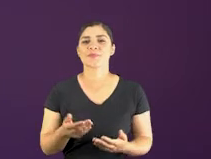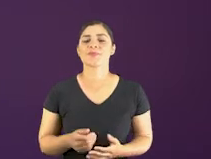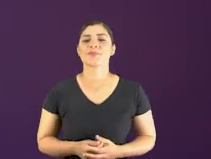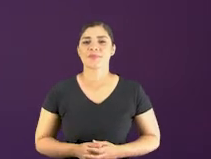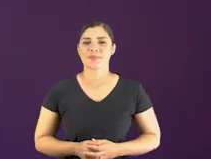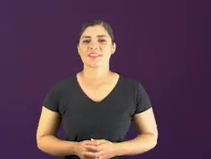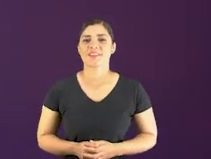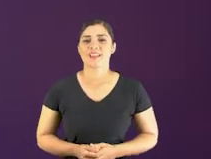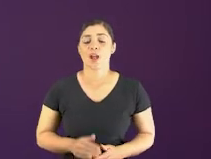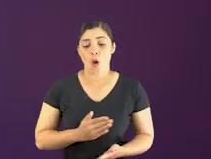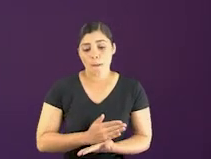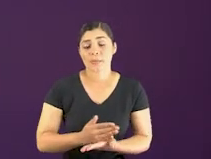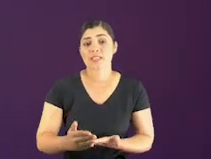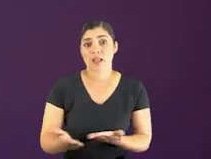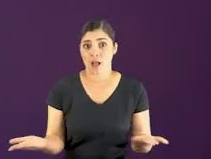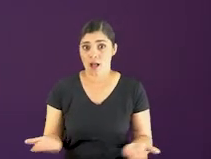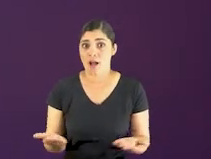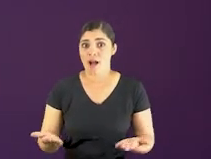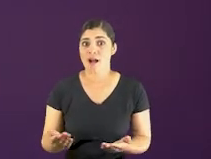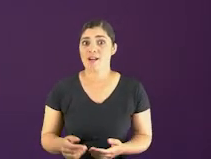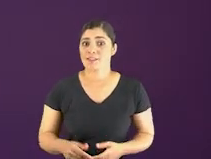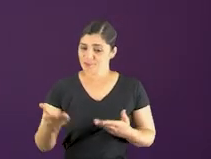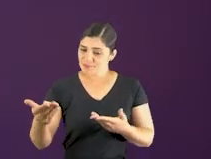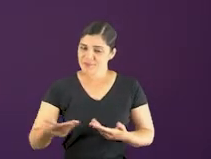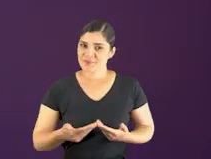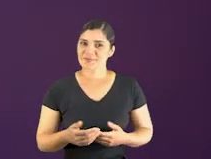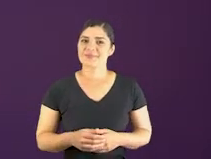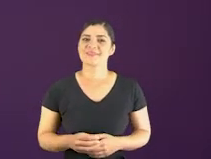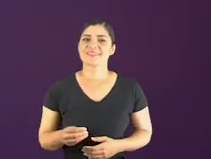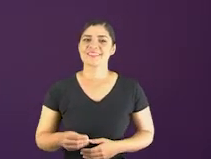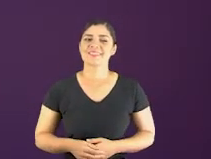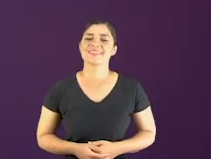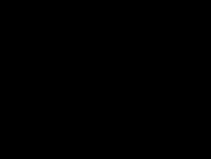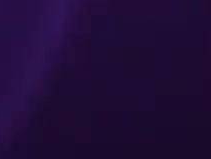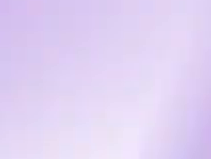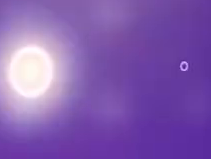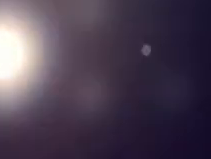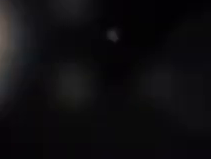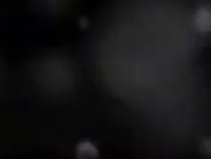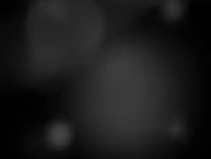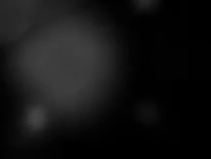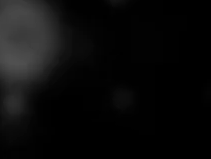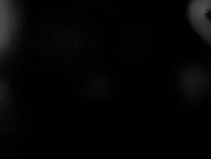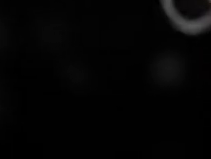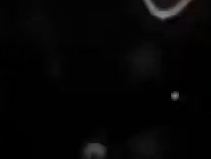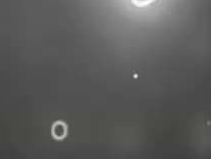a gente acabou de conversar então fique com a gente e aproveite já